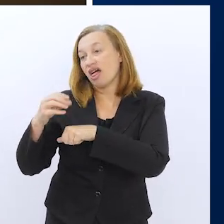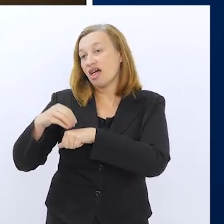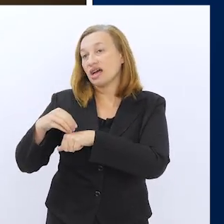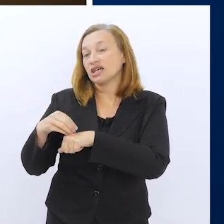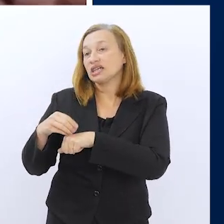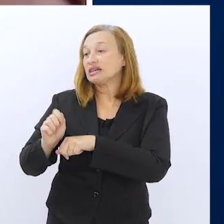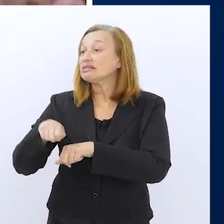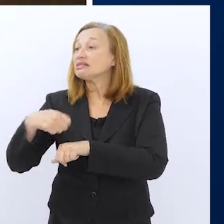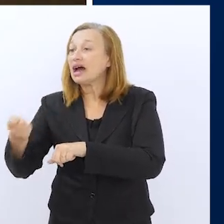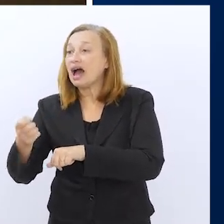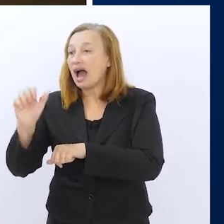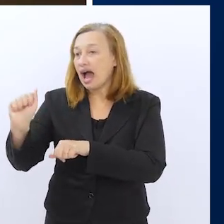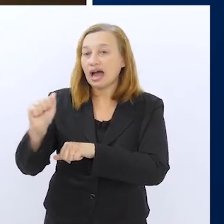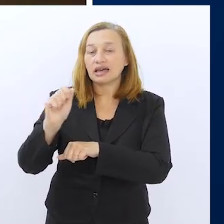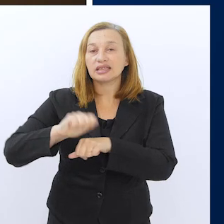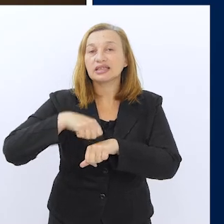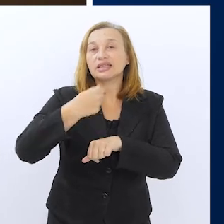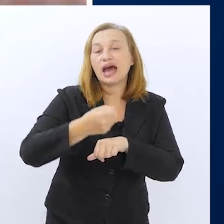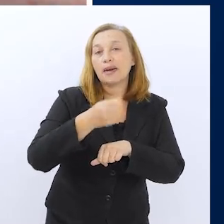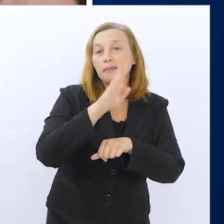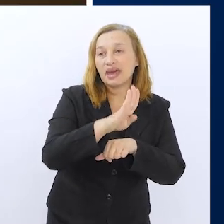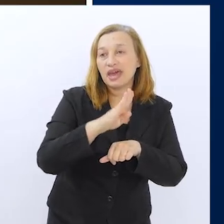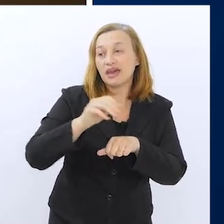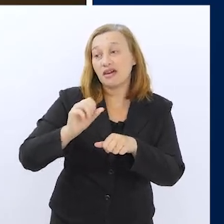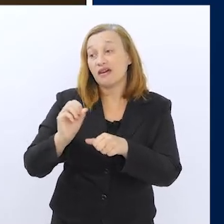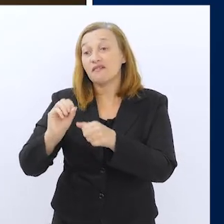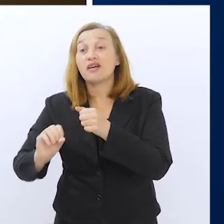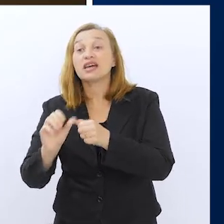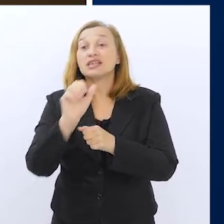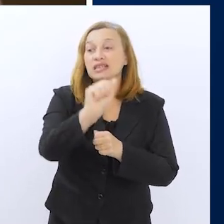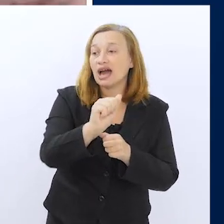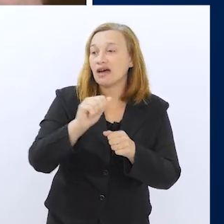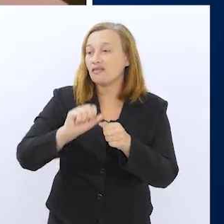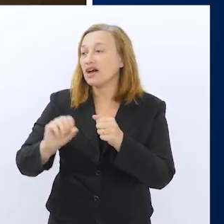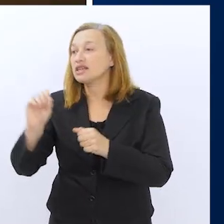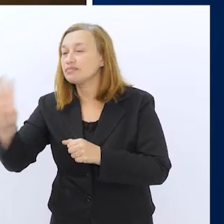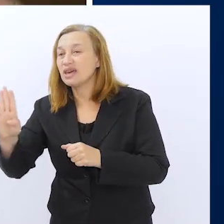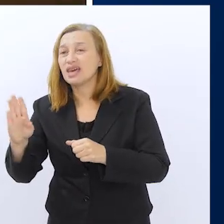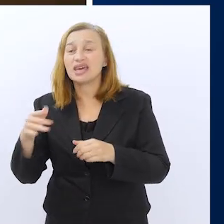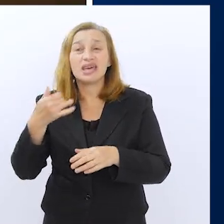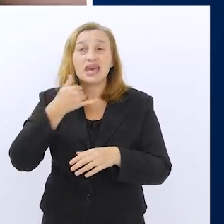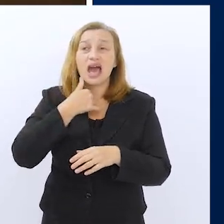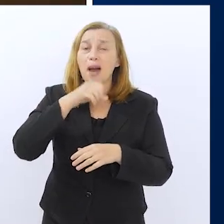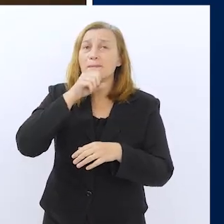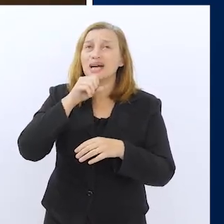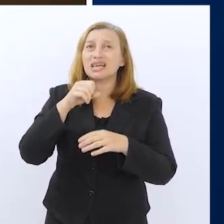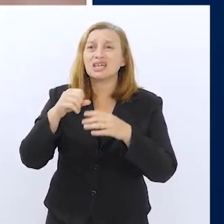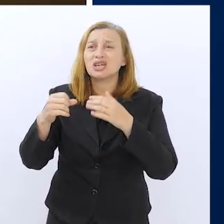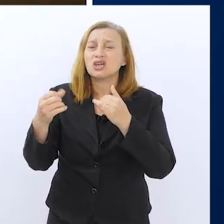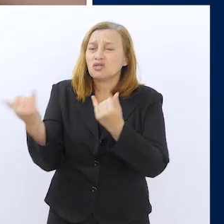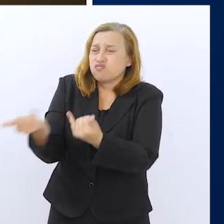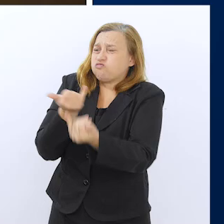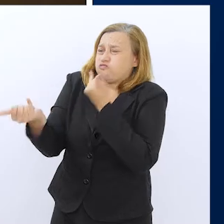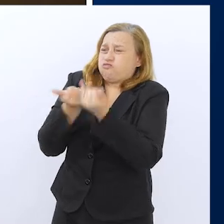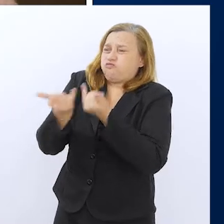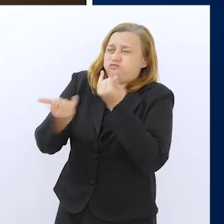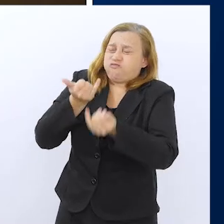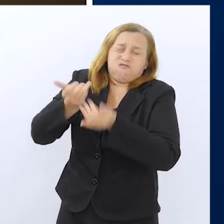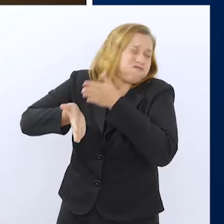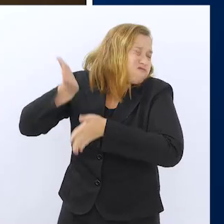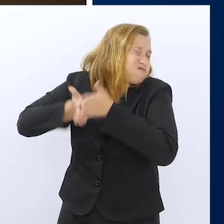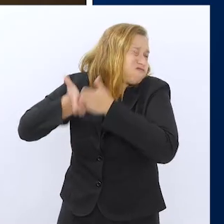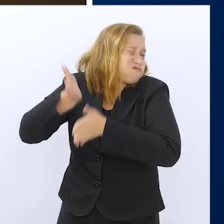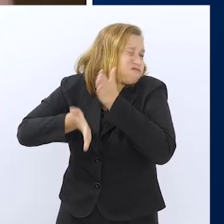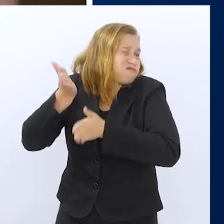assim, dá isso, dá aquilo, faz aquilo outro, e a mãe, no meio daquilo tudo, né, assim,